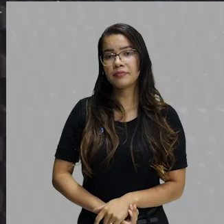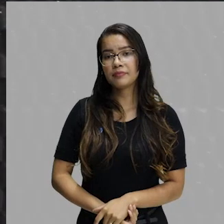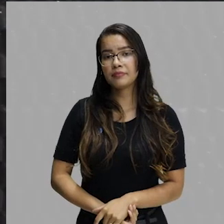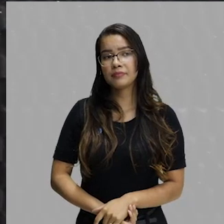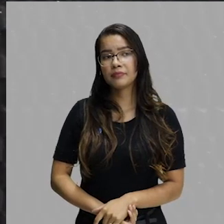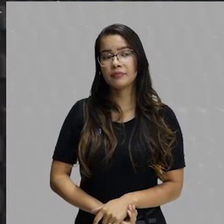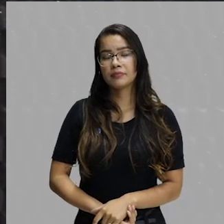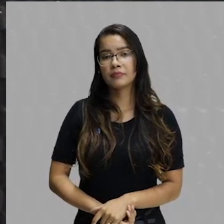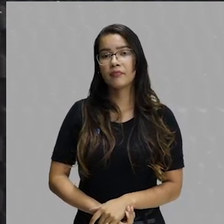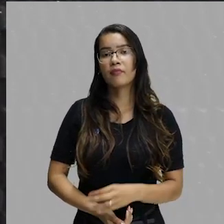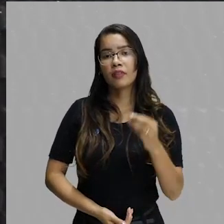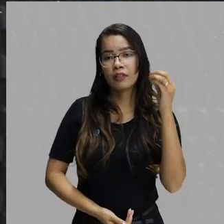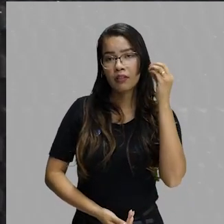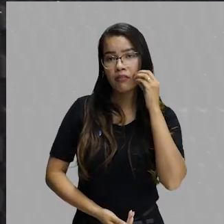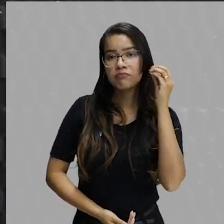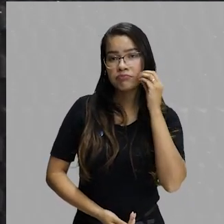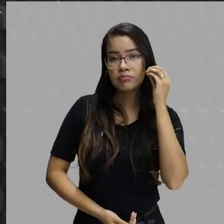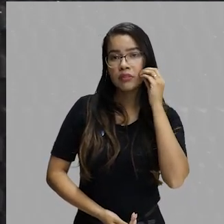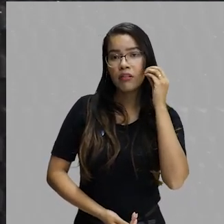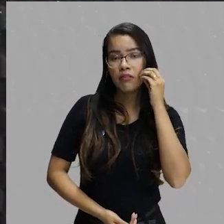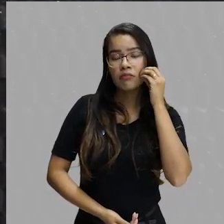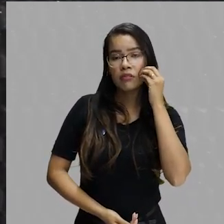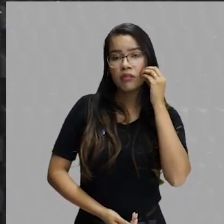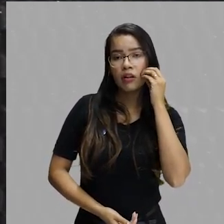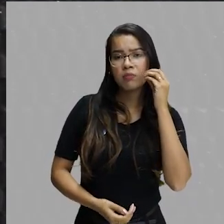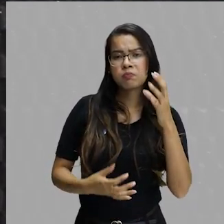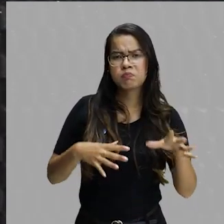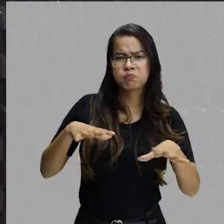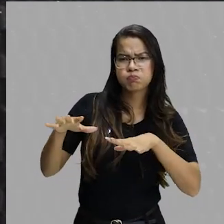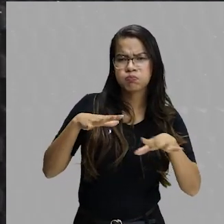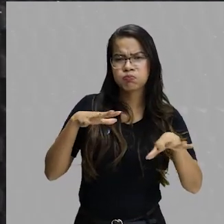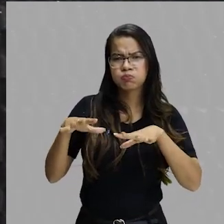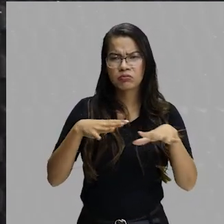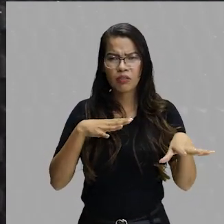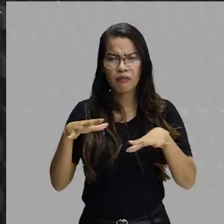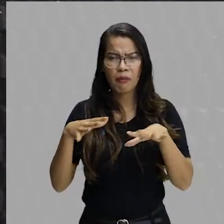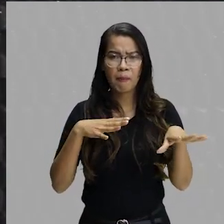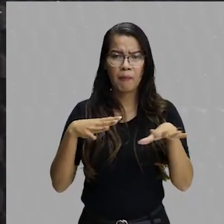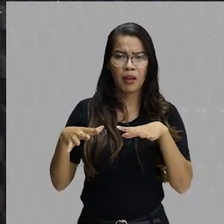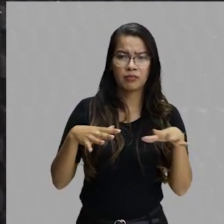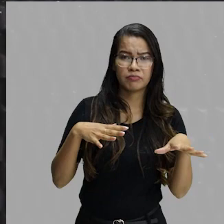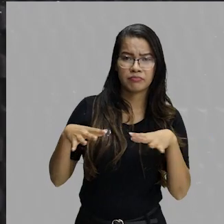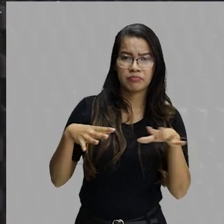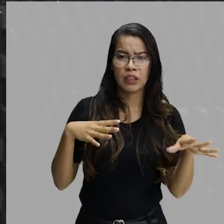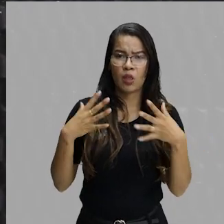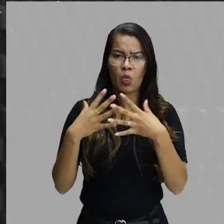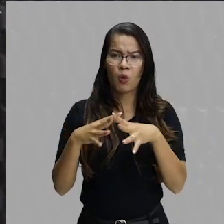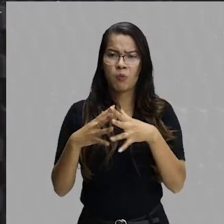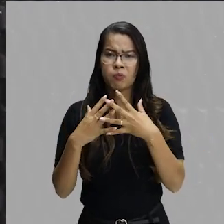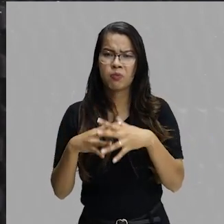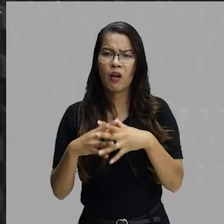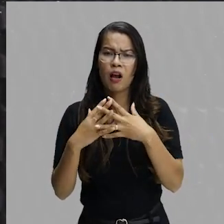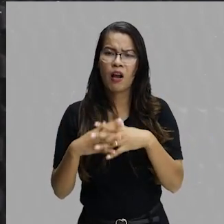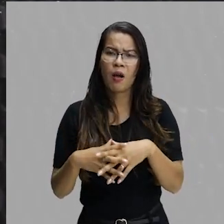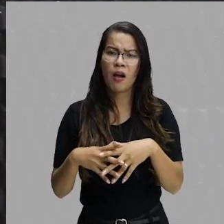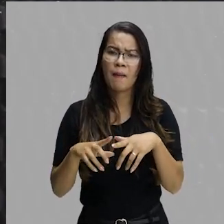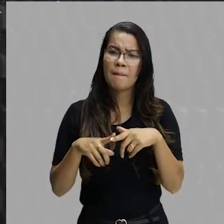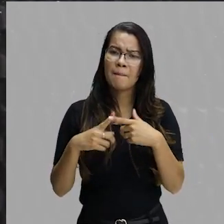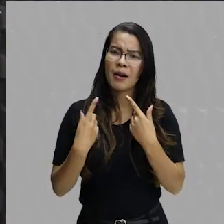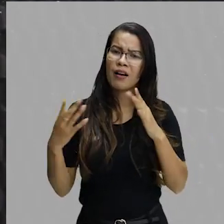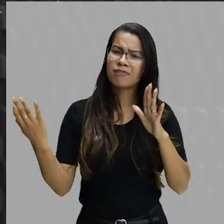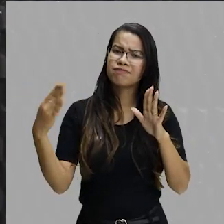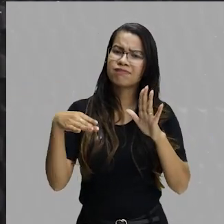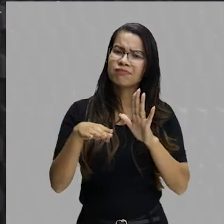Eles tentaram, evidentemente, tumultuar, conflituar, mas eles chegaram ao poder por